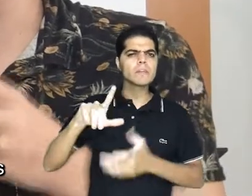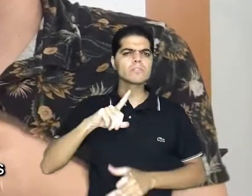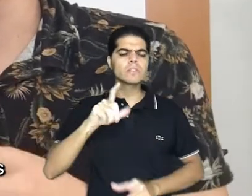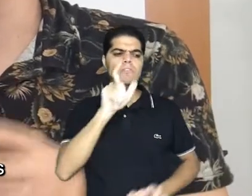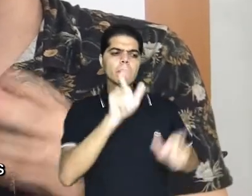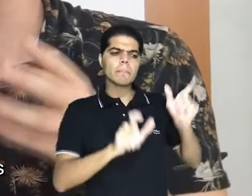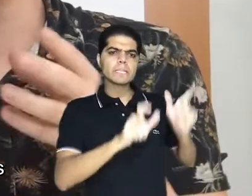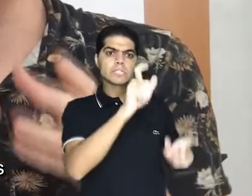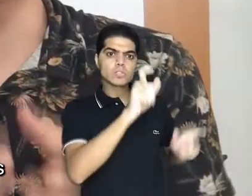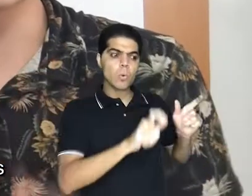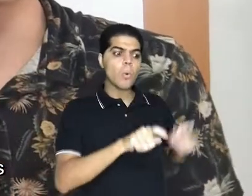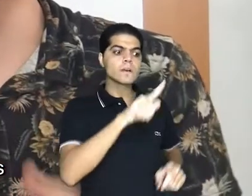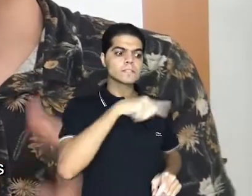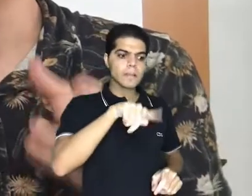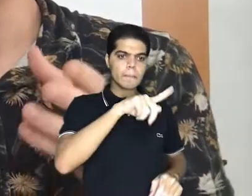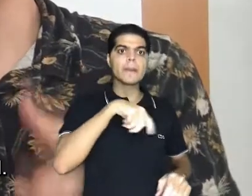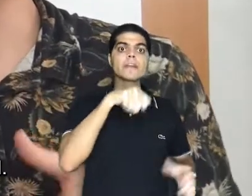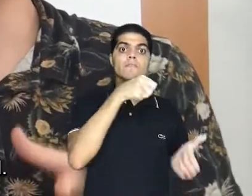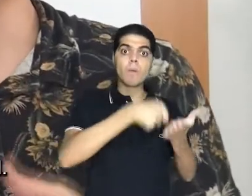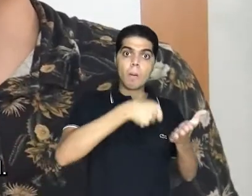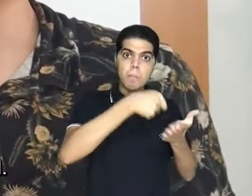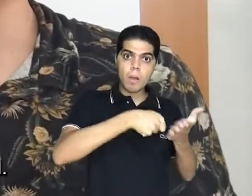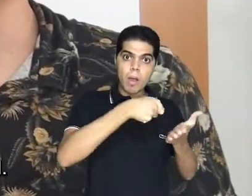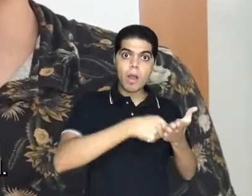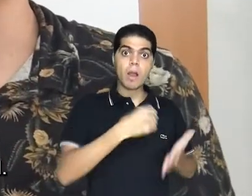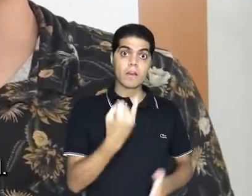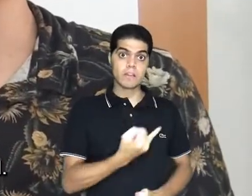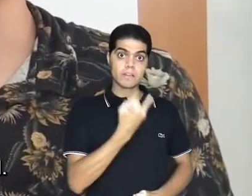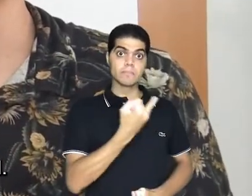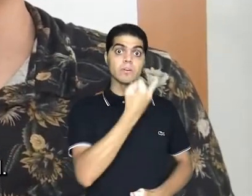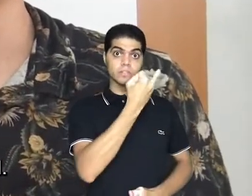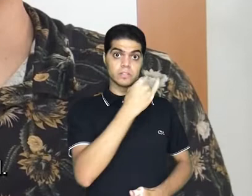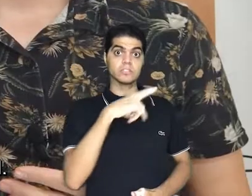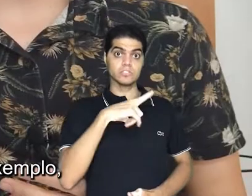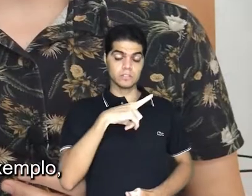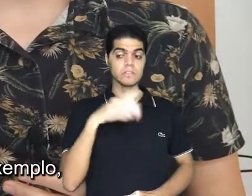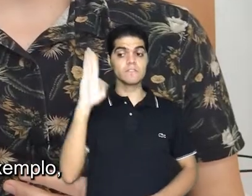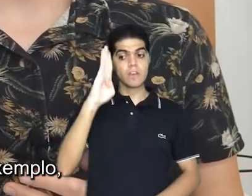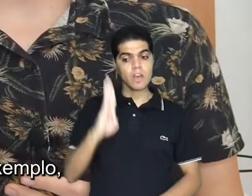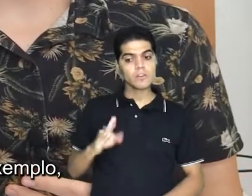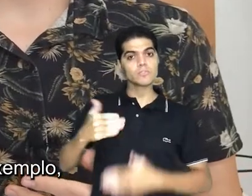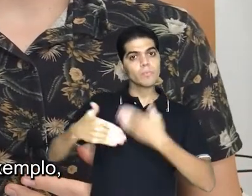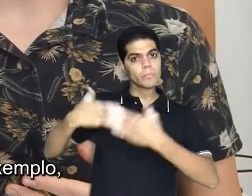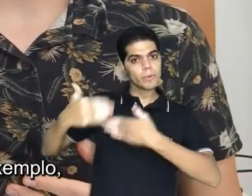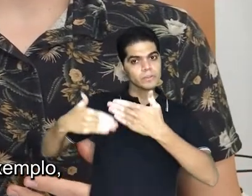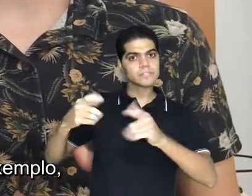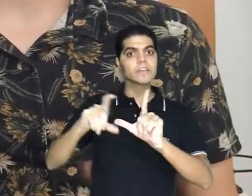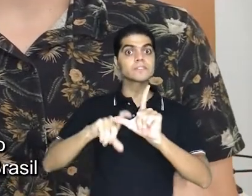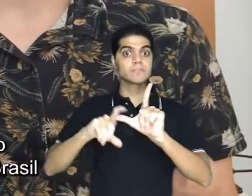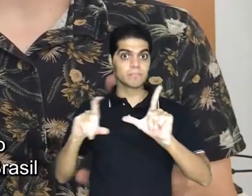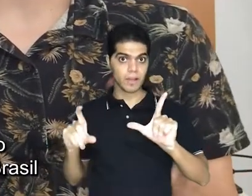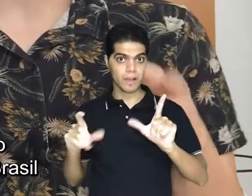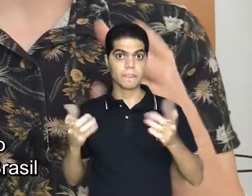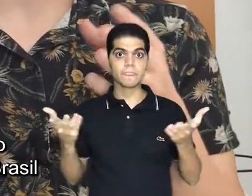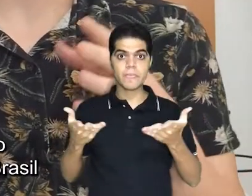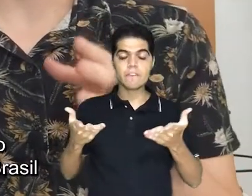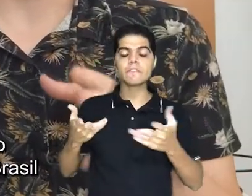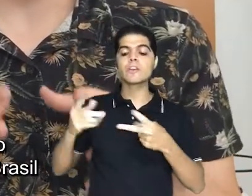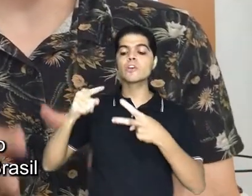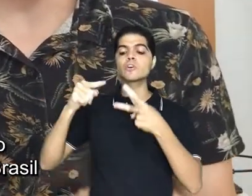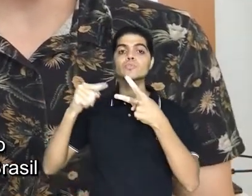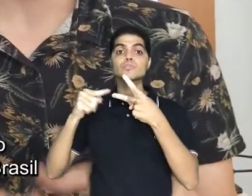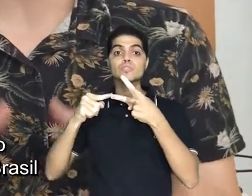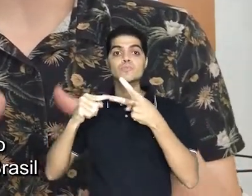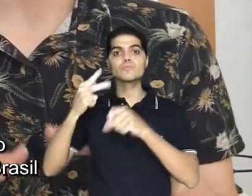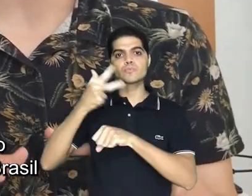indivíduos que foram atuantes e importantes no processo de emancipação política do Brasil no segundo vídeo dessa playlist por exemplo a gente falou sobre a